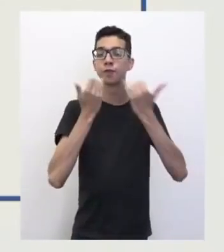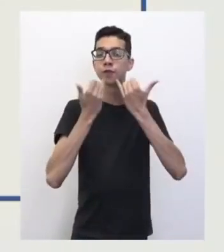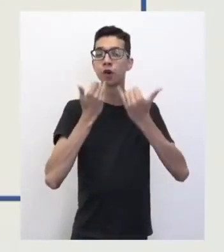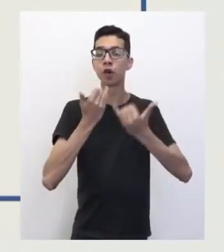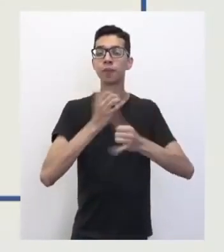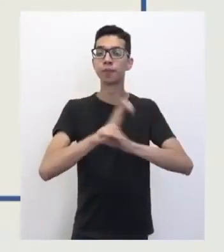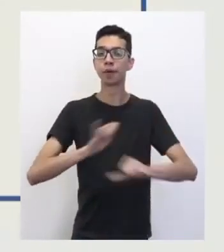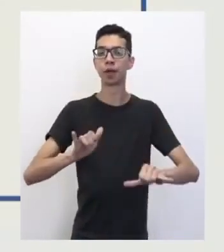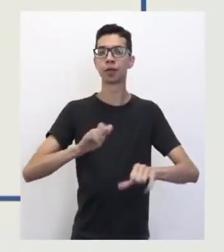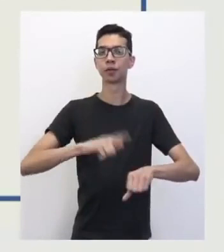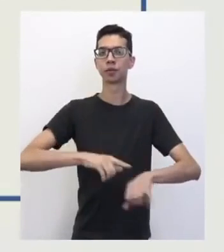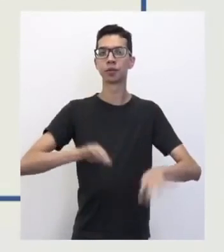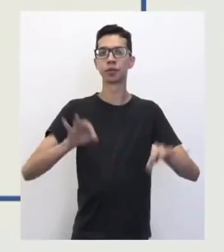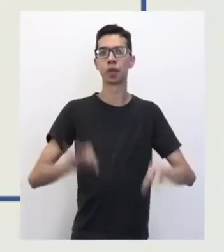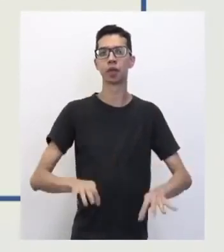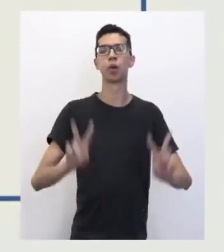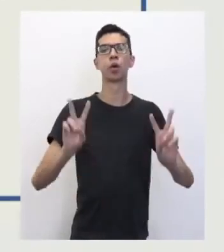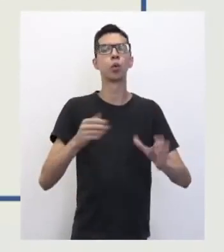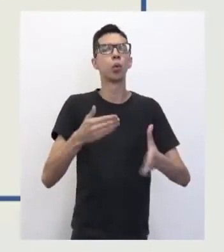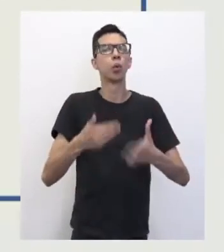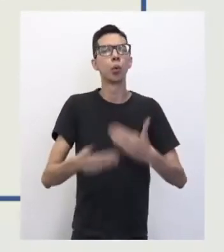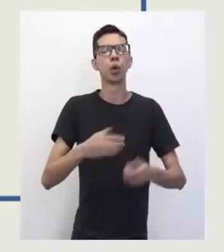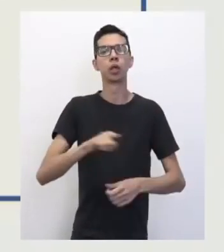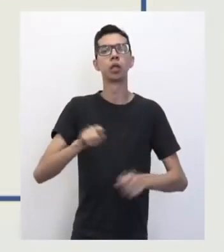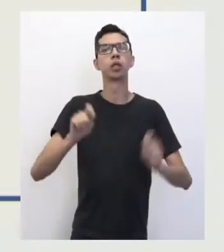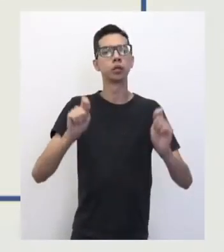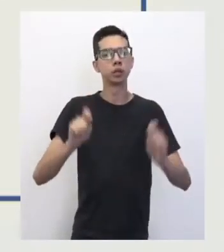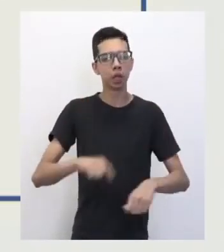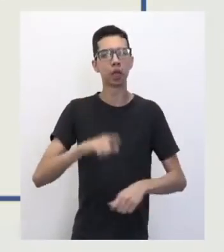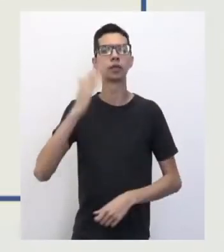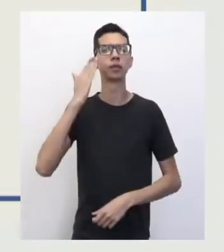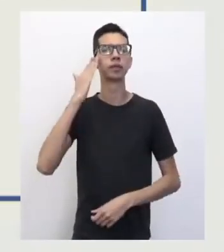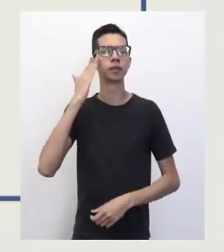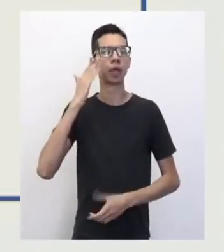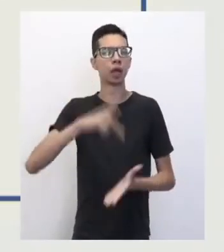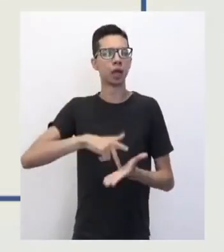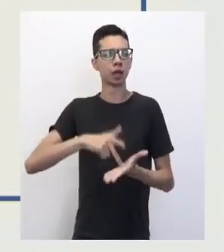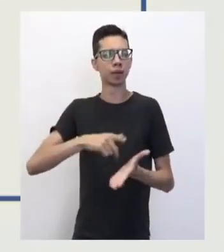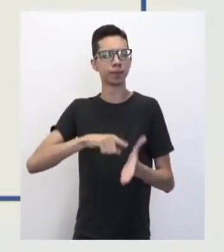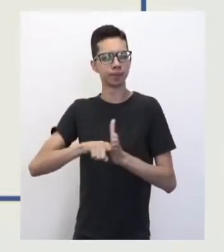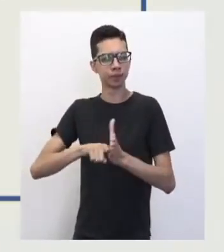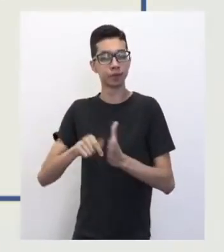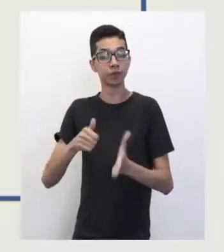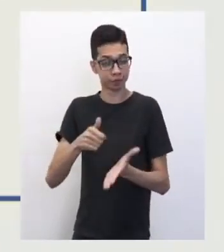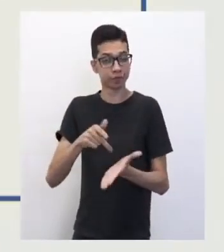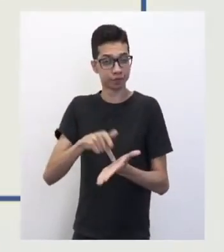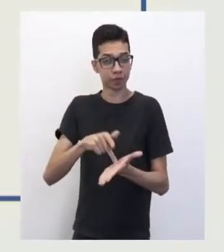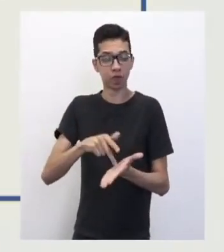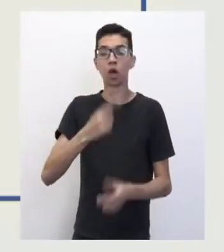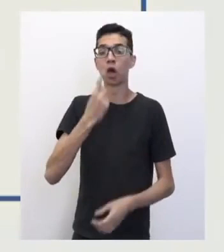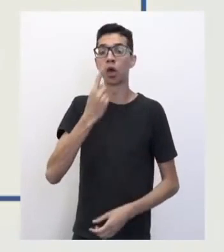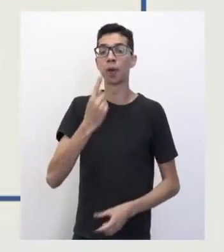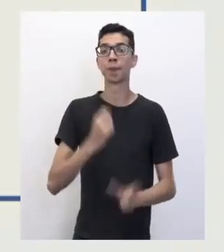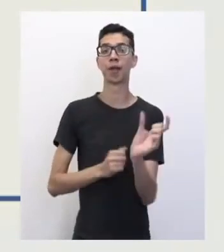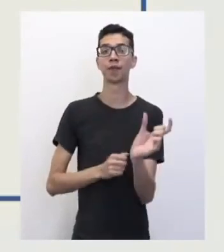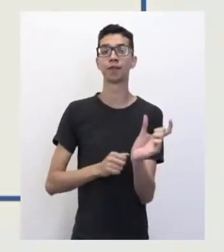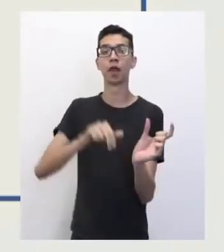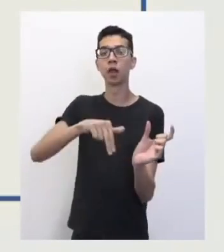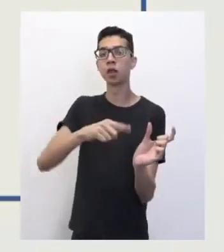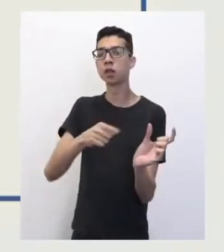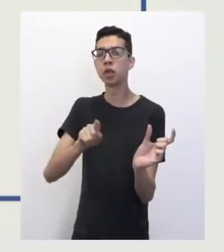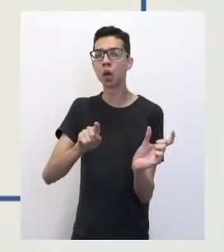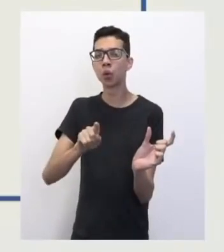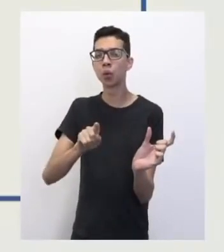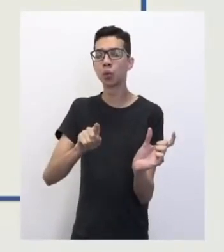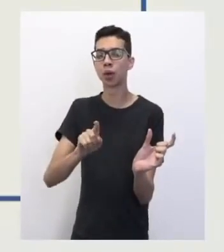sobre qualquer assunto que desejamos, não é mesmo? Então percebam esse não é mesmo, né? Ele está